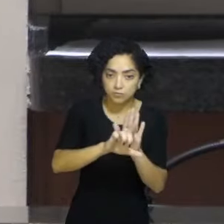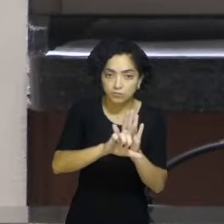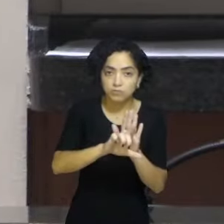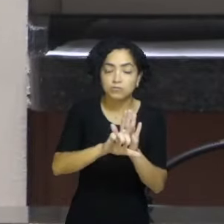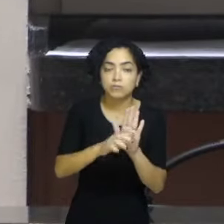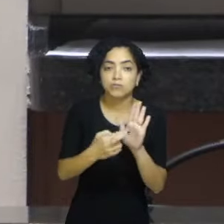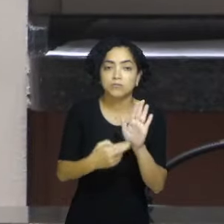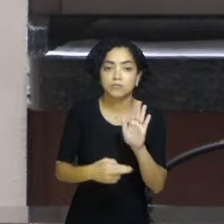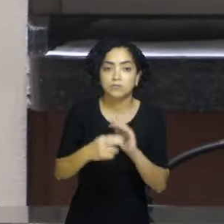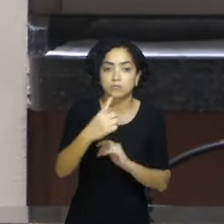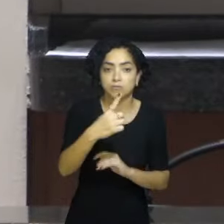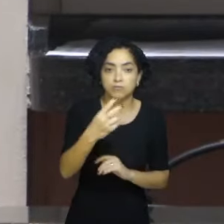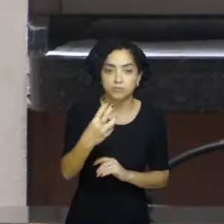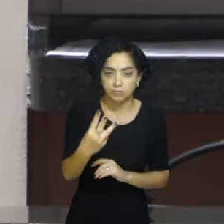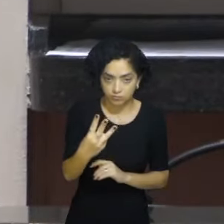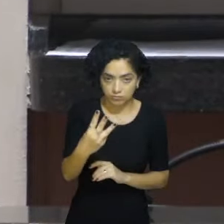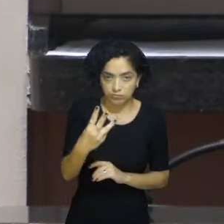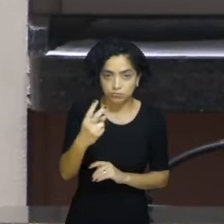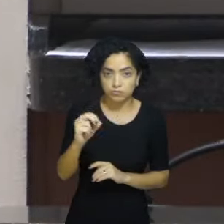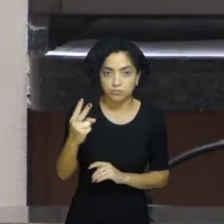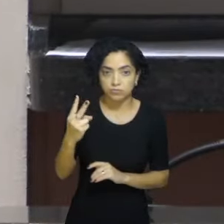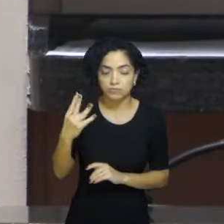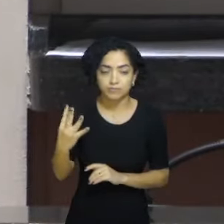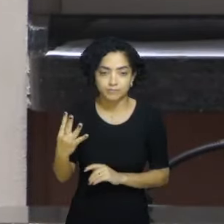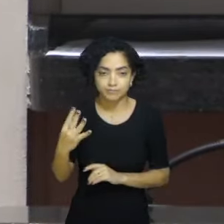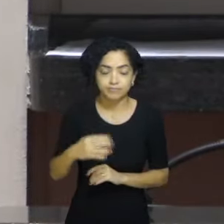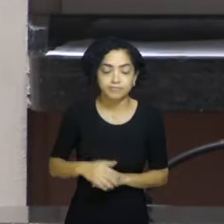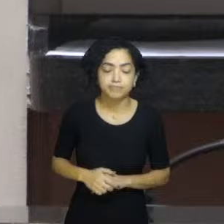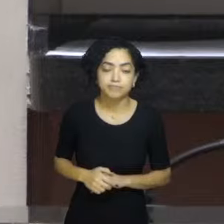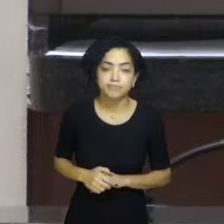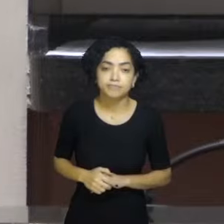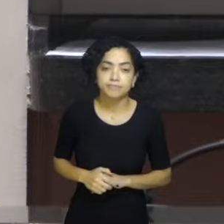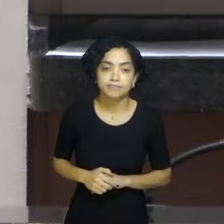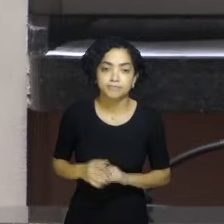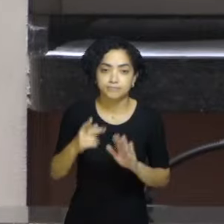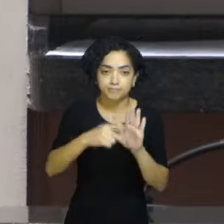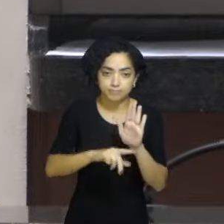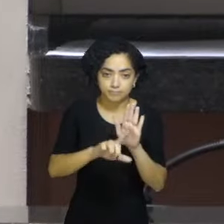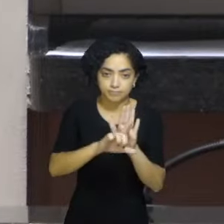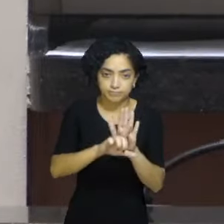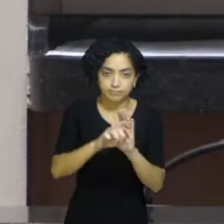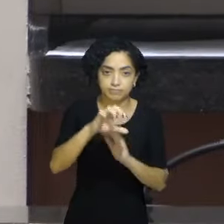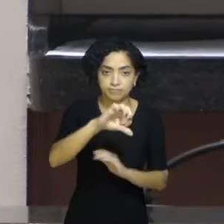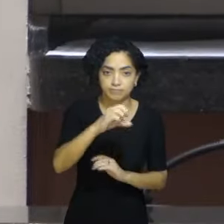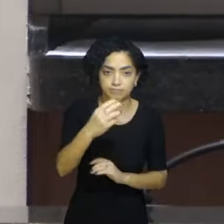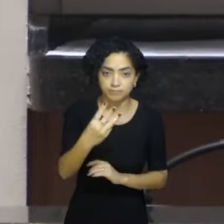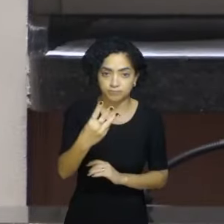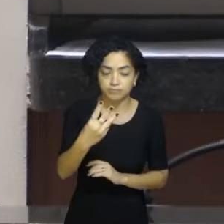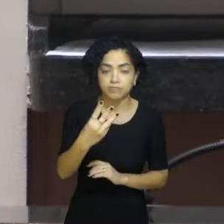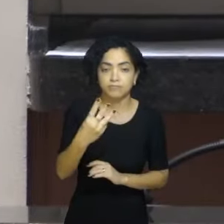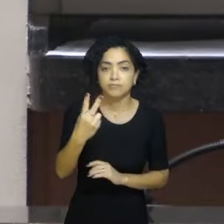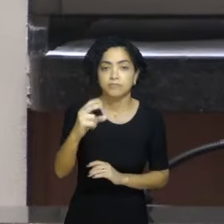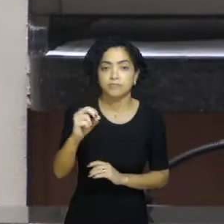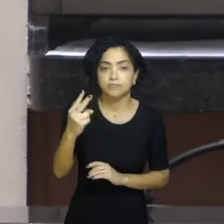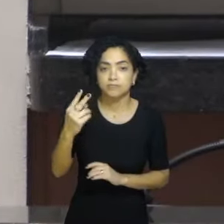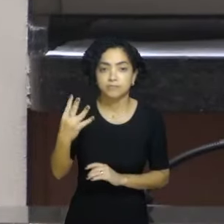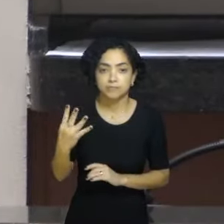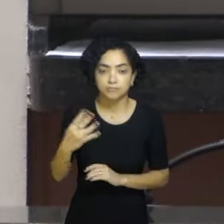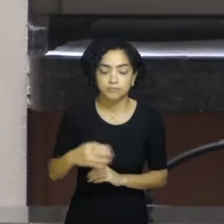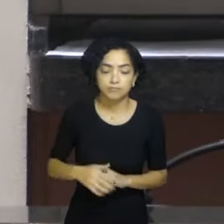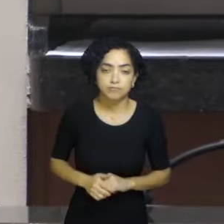Resolução 13/2024, autor mesa diretora. Projeto de Lei 93/2024, autoria deputado